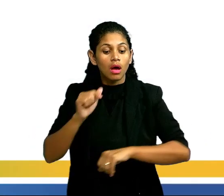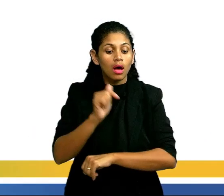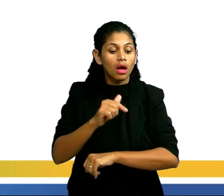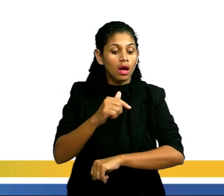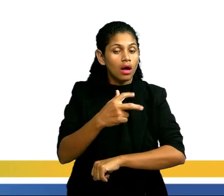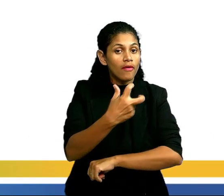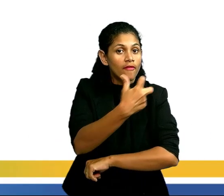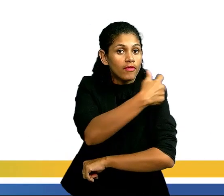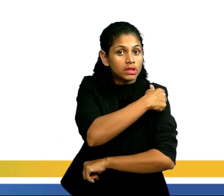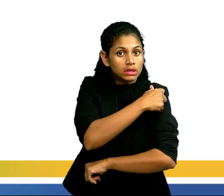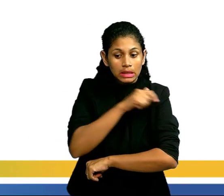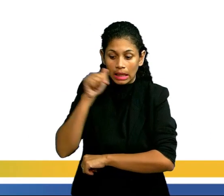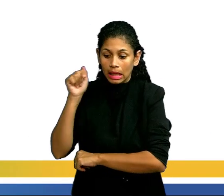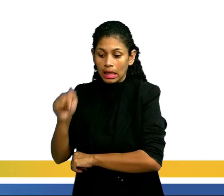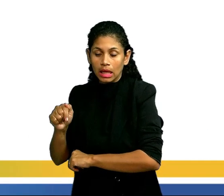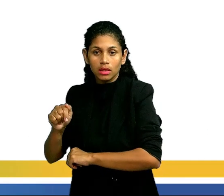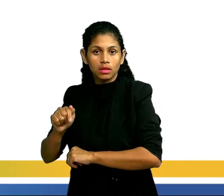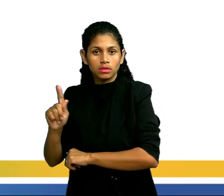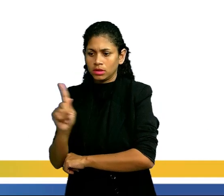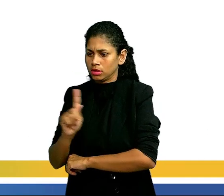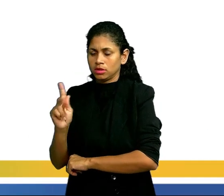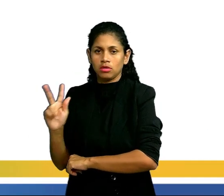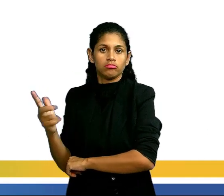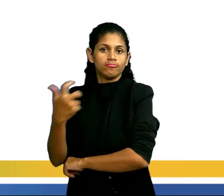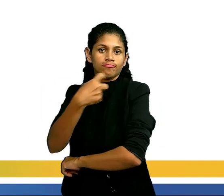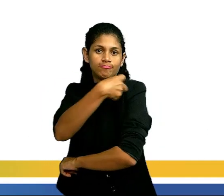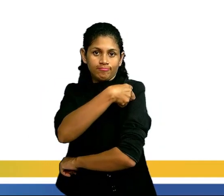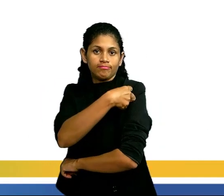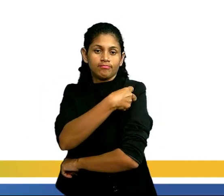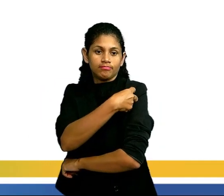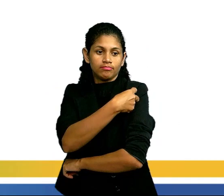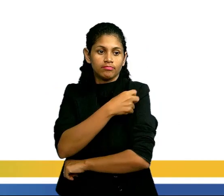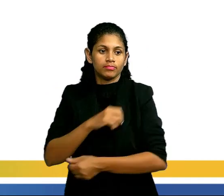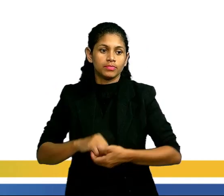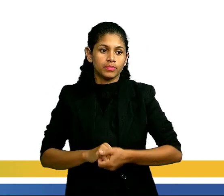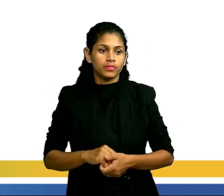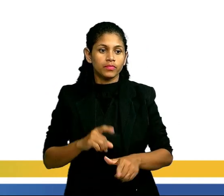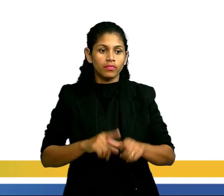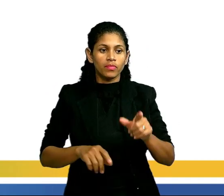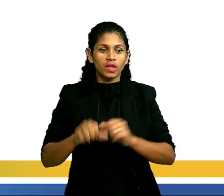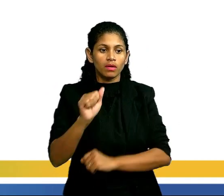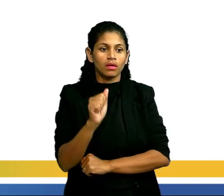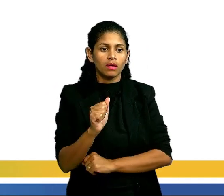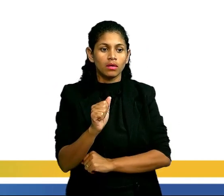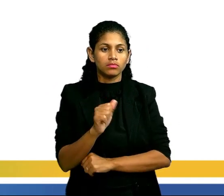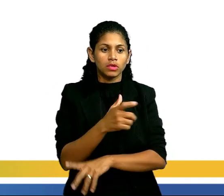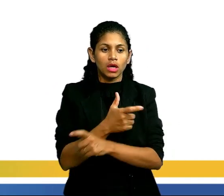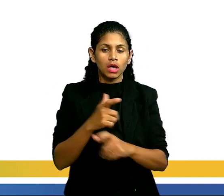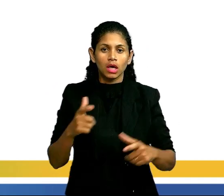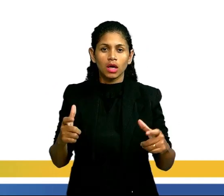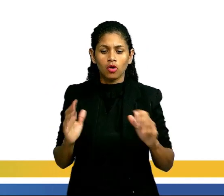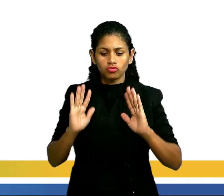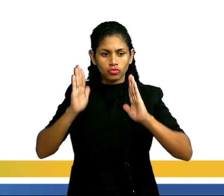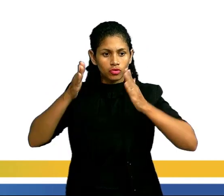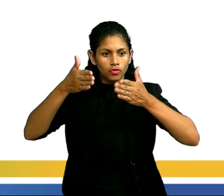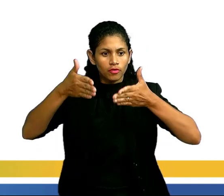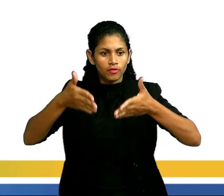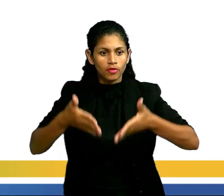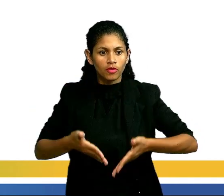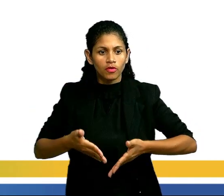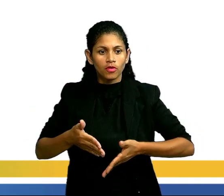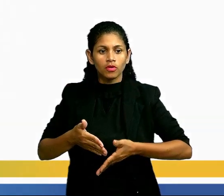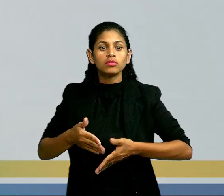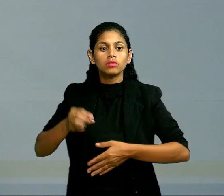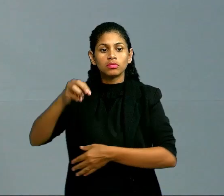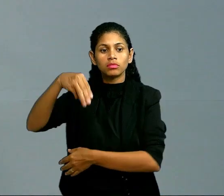saiba. Alternativa A é a alta concentração de macrófagos. Quem está acompanhando as aulas,